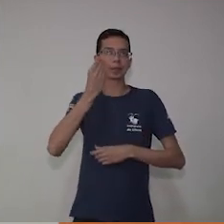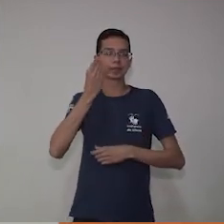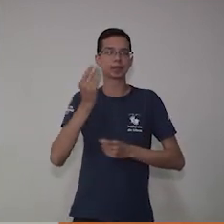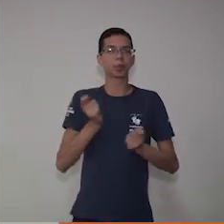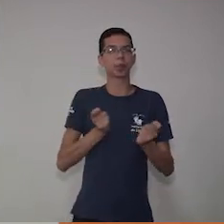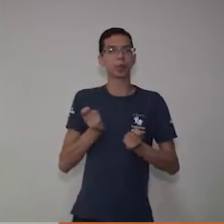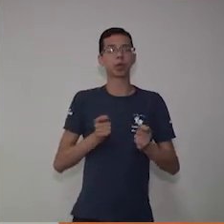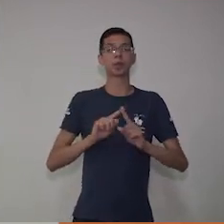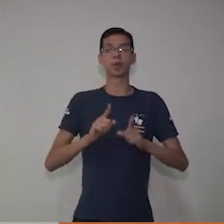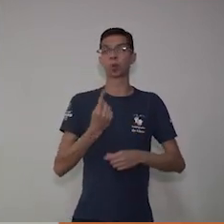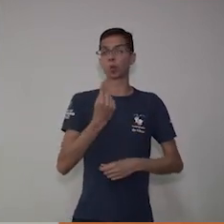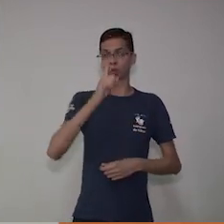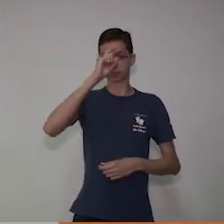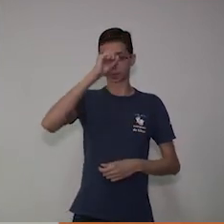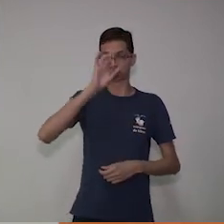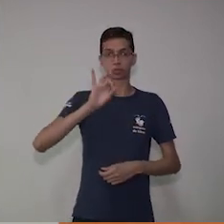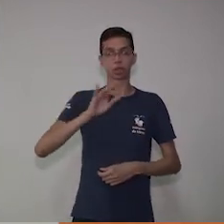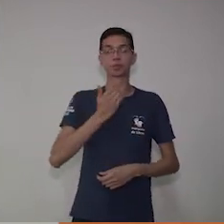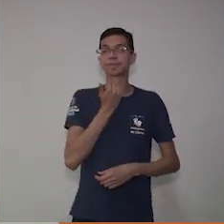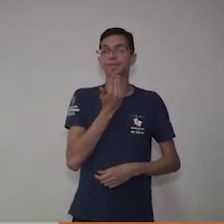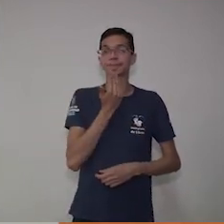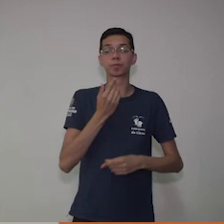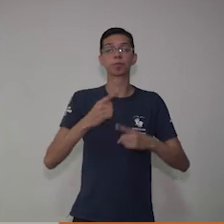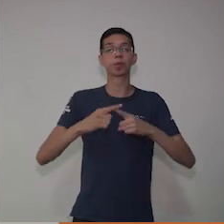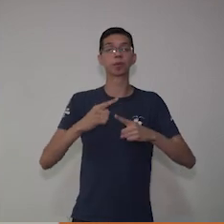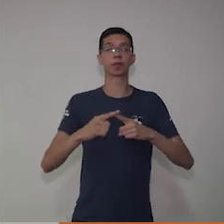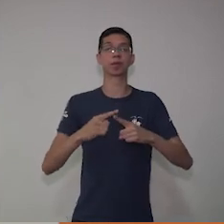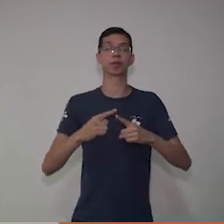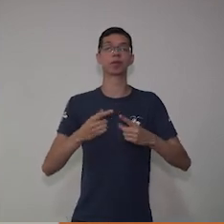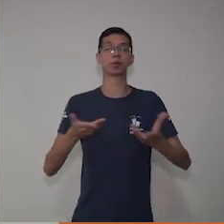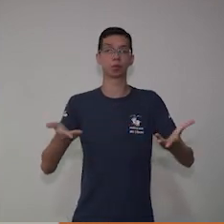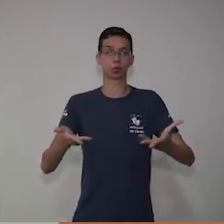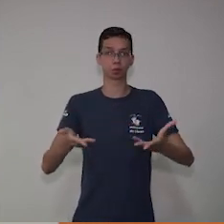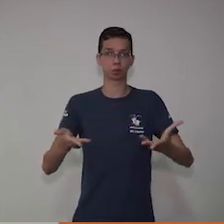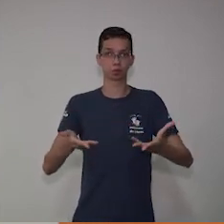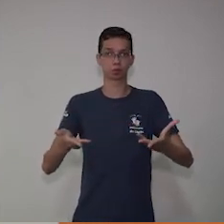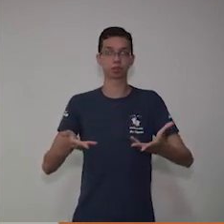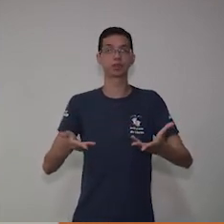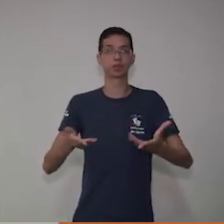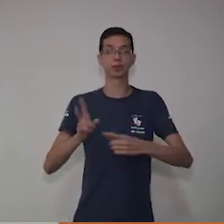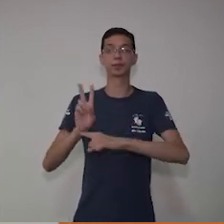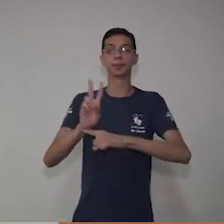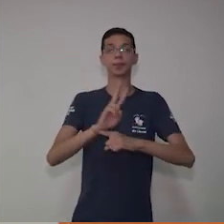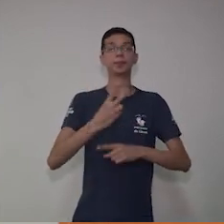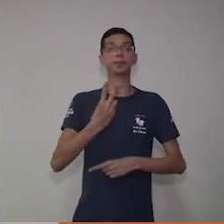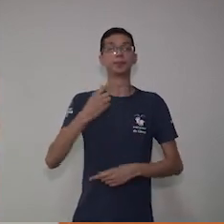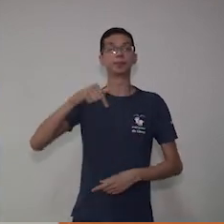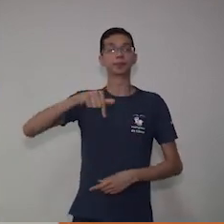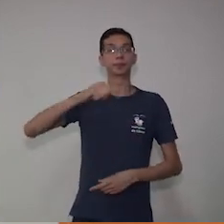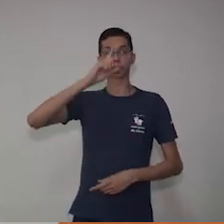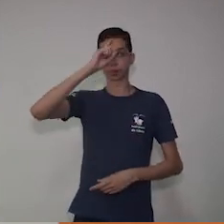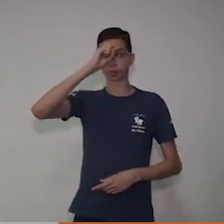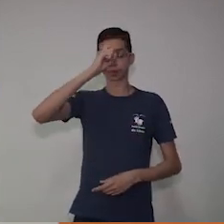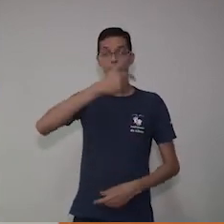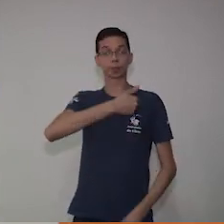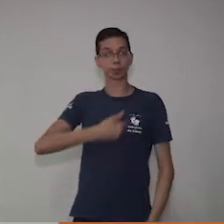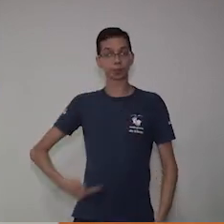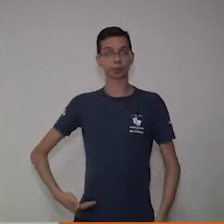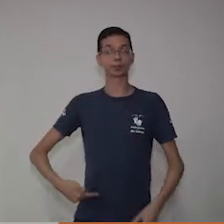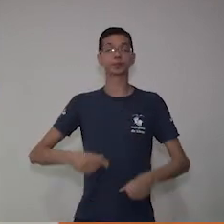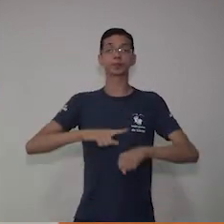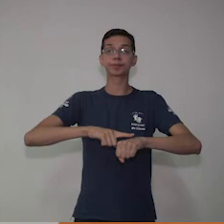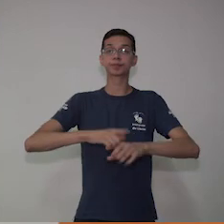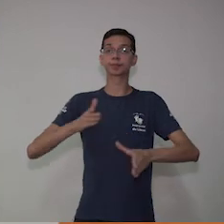um hospital, até porque a regulação trata de 27 hospitais públicos, né? Durante a pandemia, o município